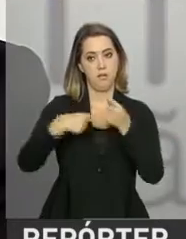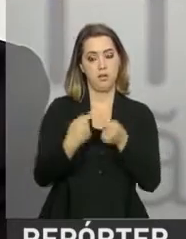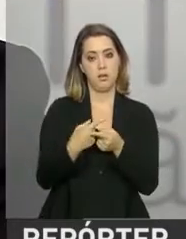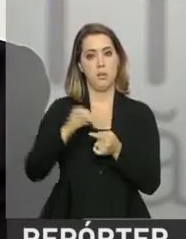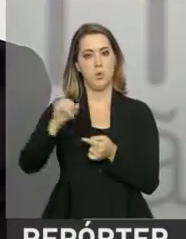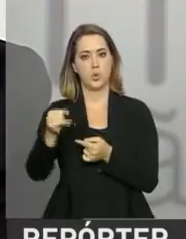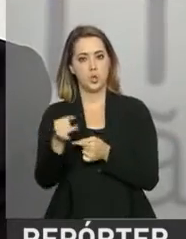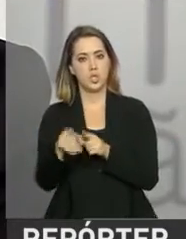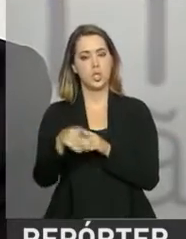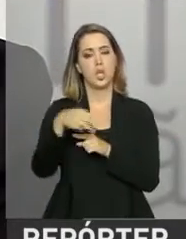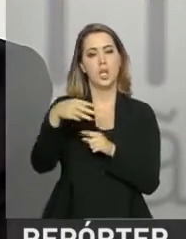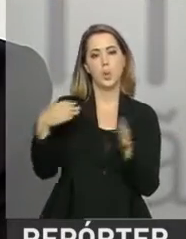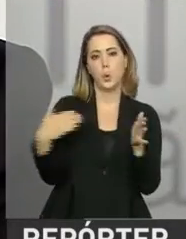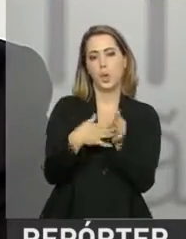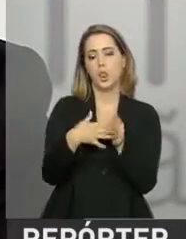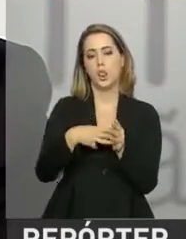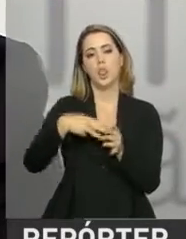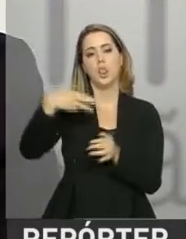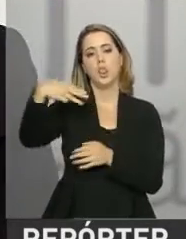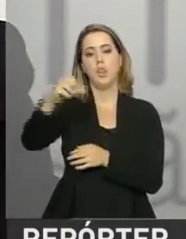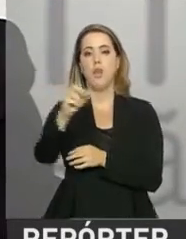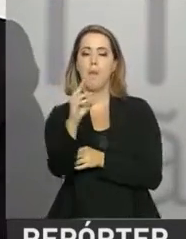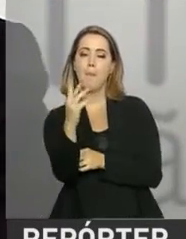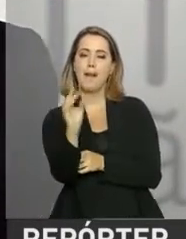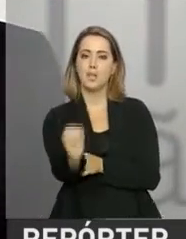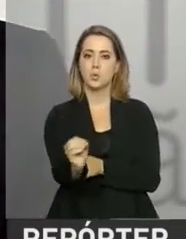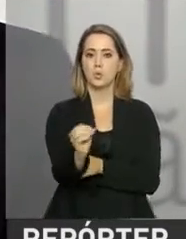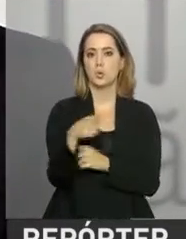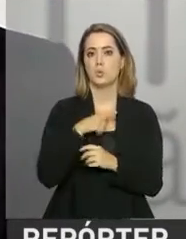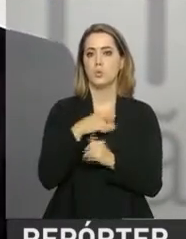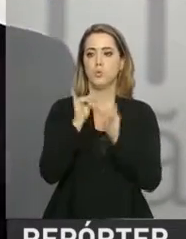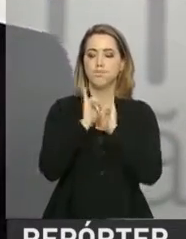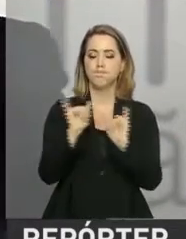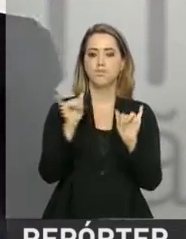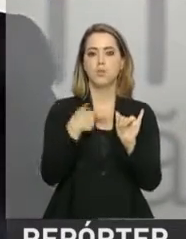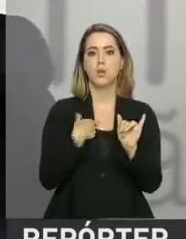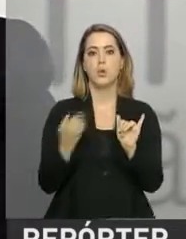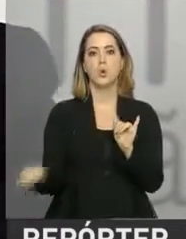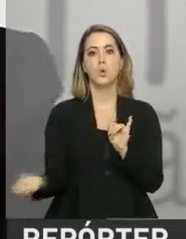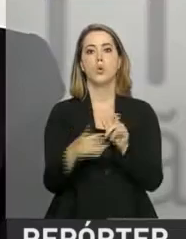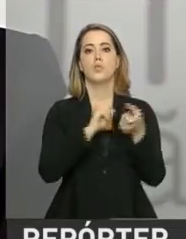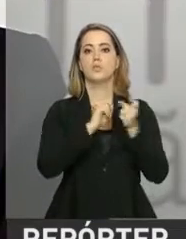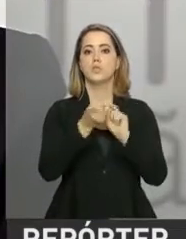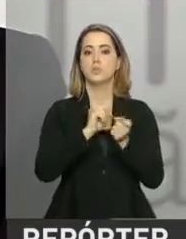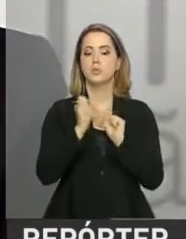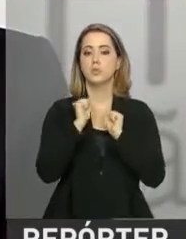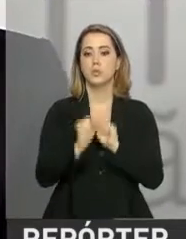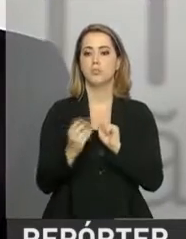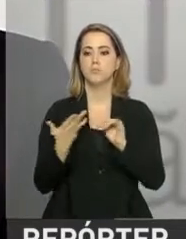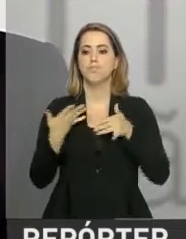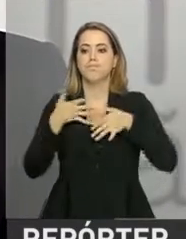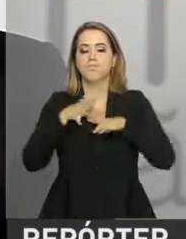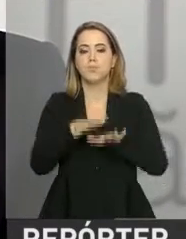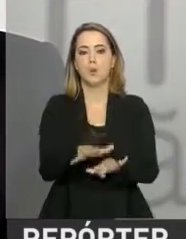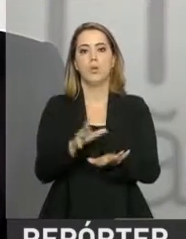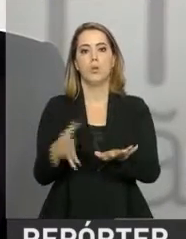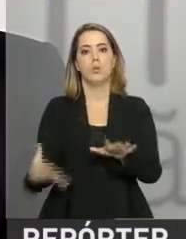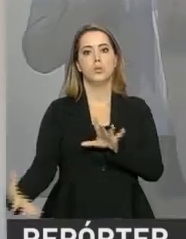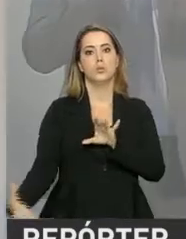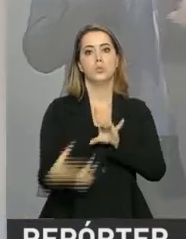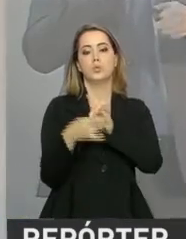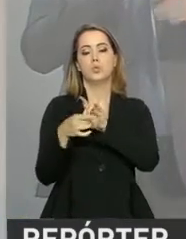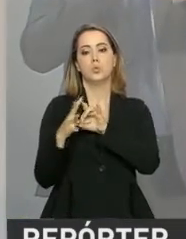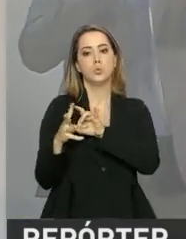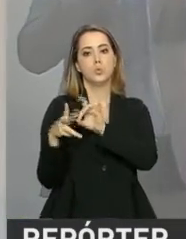concessão dessa infraestrutura, dessa conectividade, para que os novos gestores possam então implementar a integração